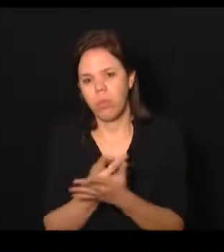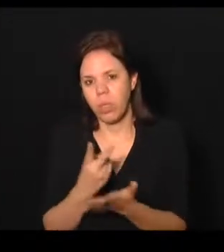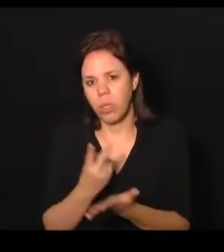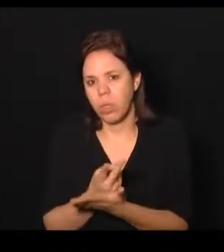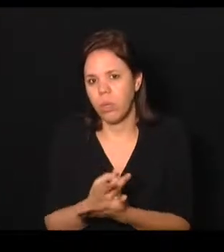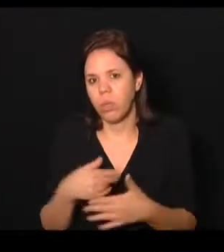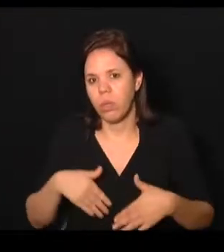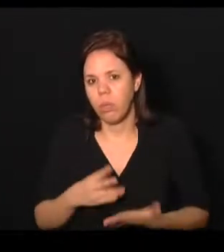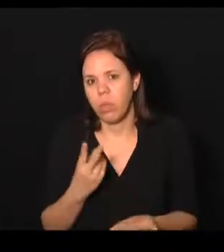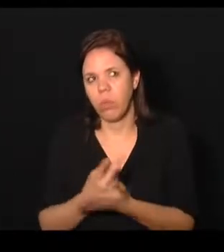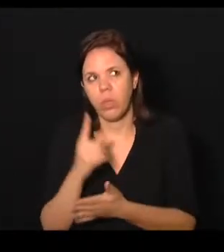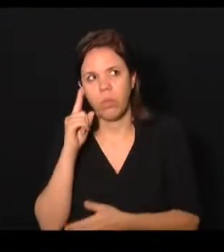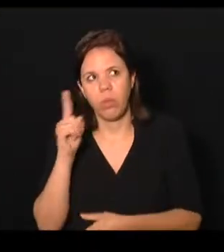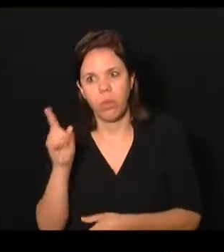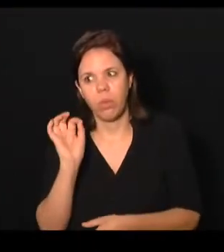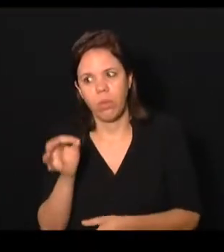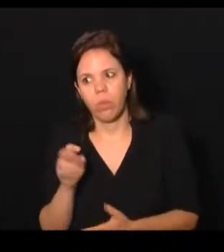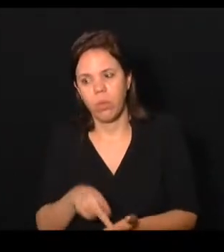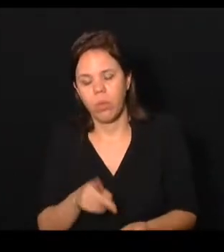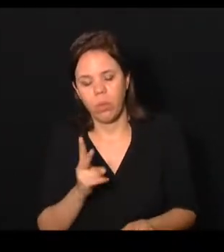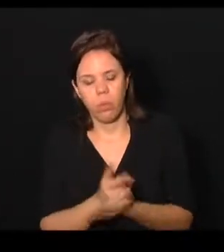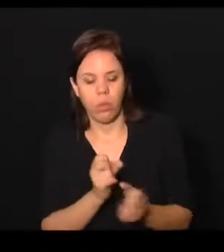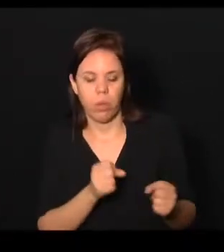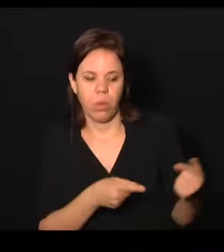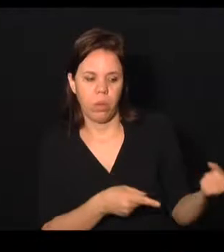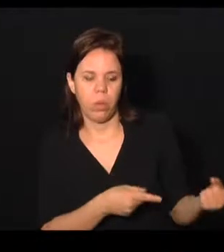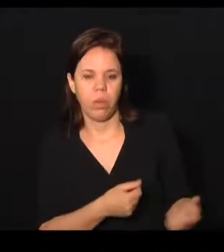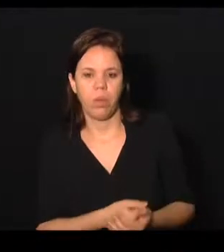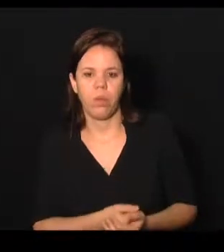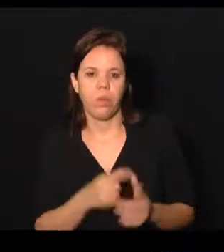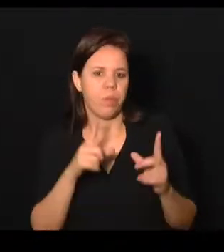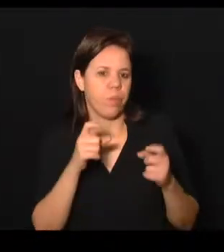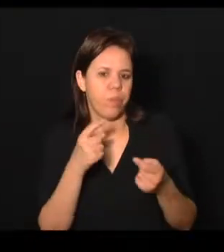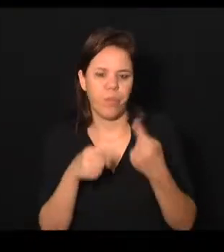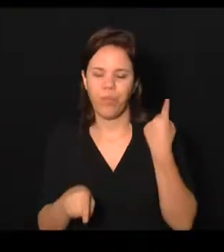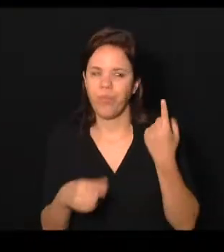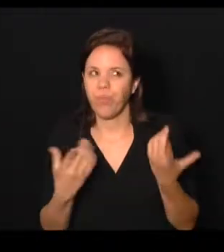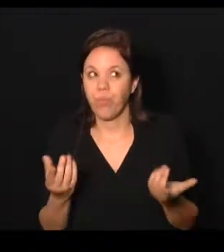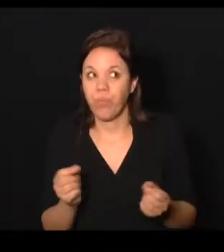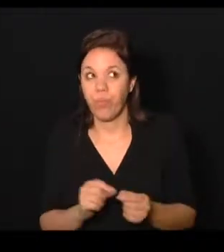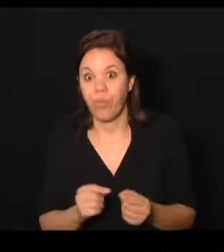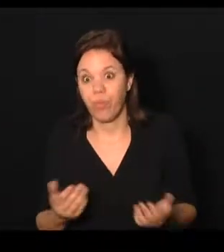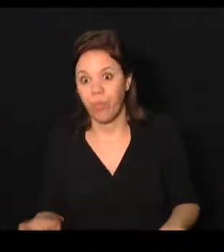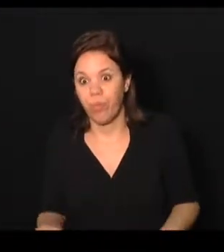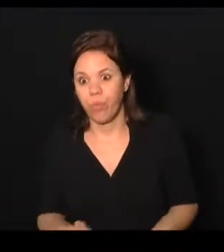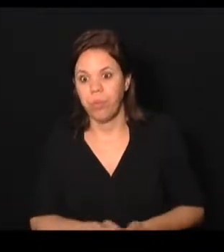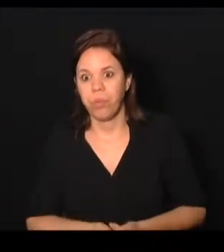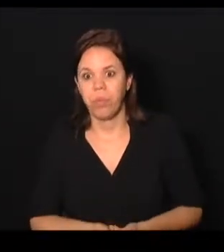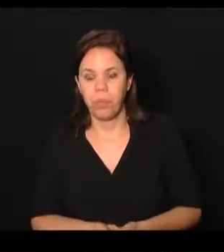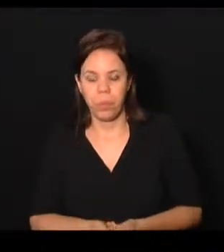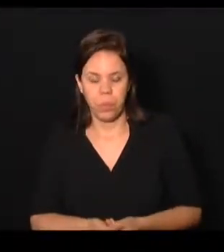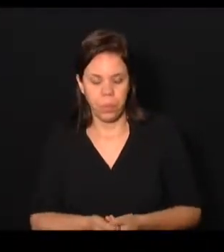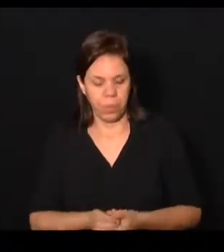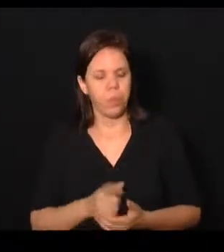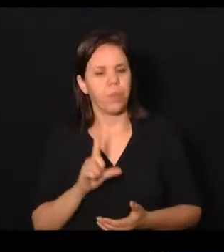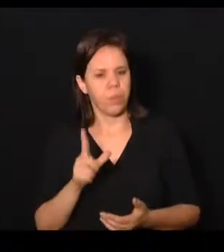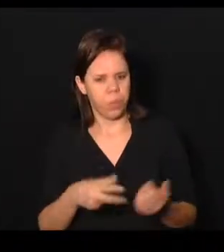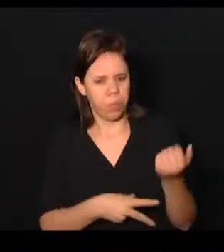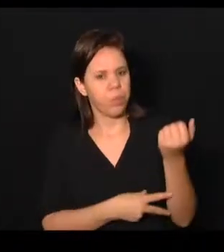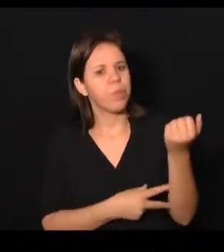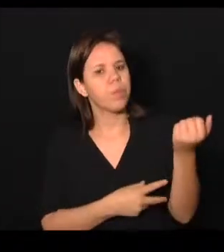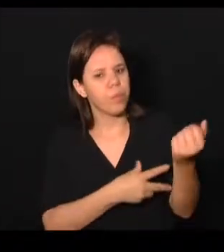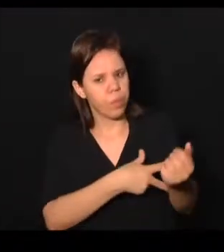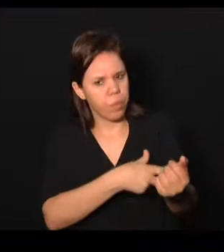mãe, nascido na mesma data, só pode ser ele, né? Agora a foto não bate, como é que a gente faz? Aí colheu o sangue, esse sangue foi para